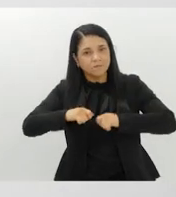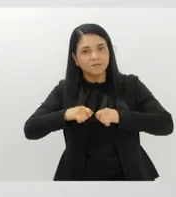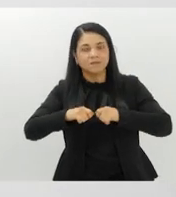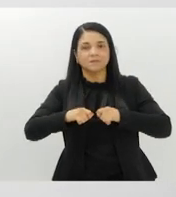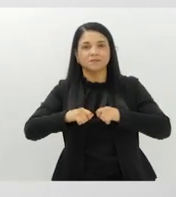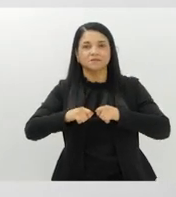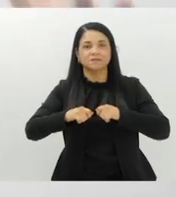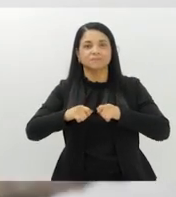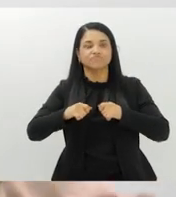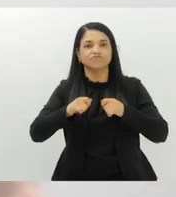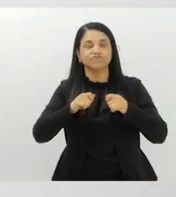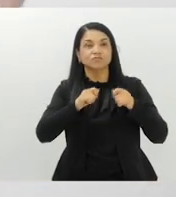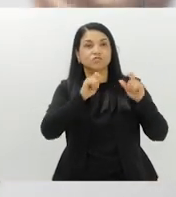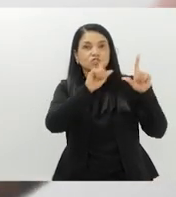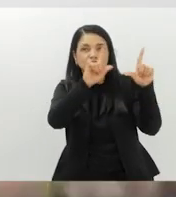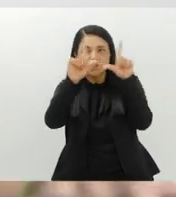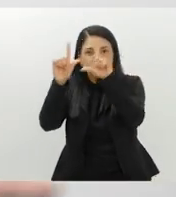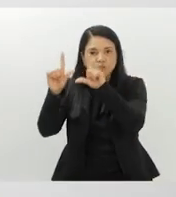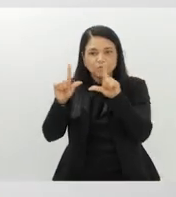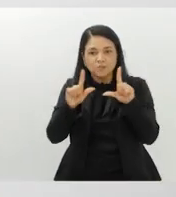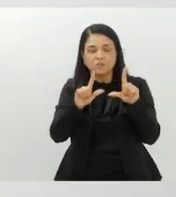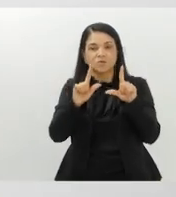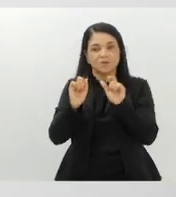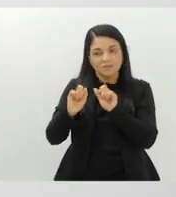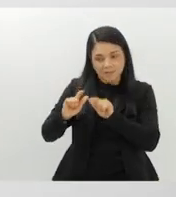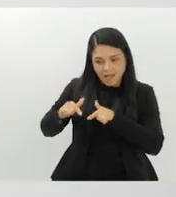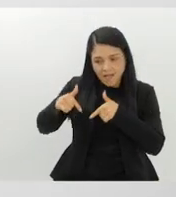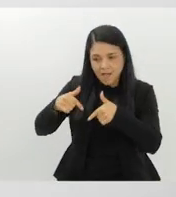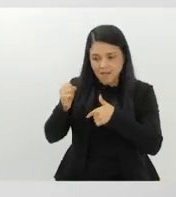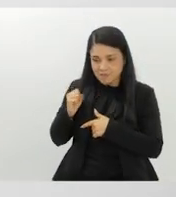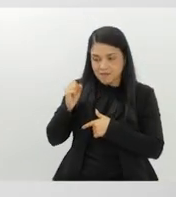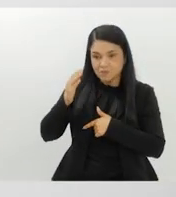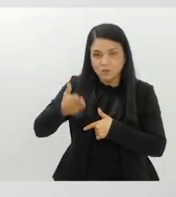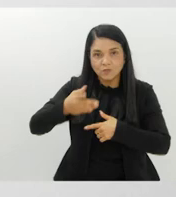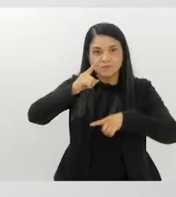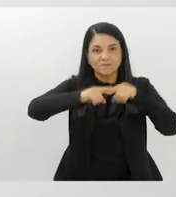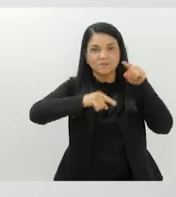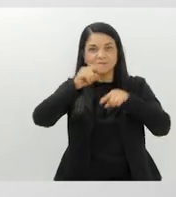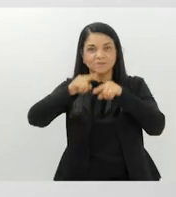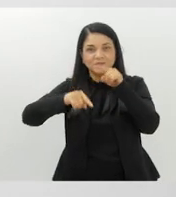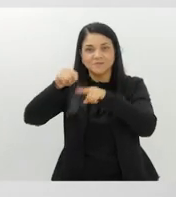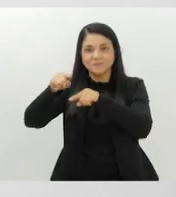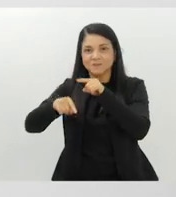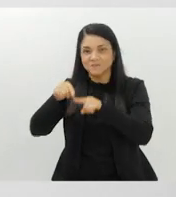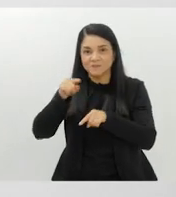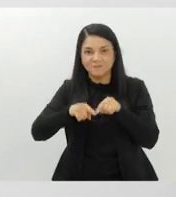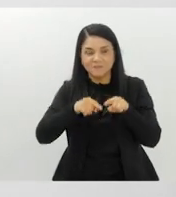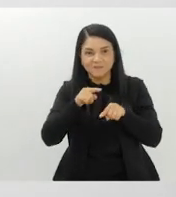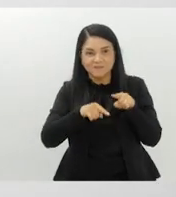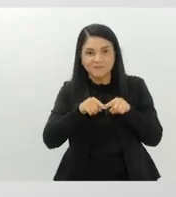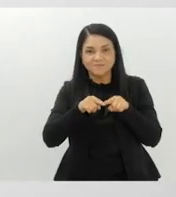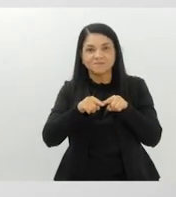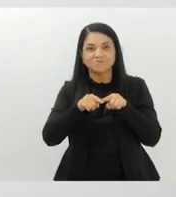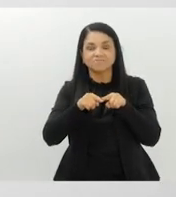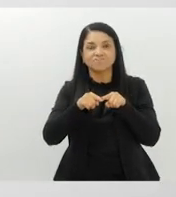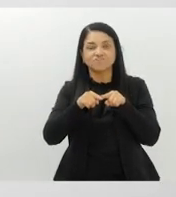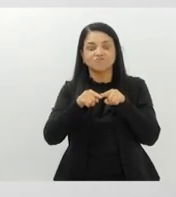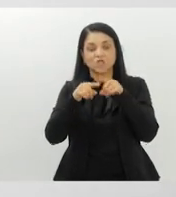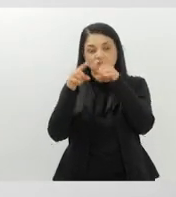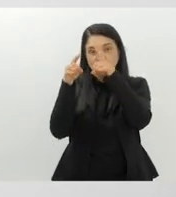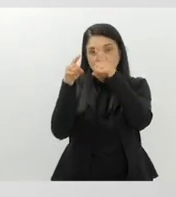produzir exposições, ações, com objetos que seriam, teoricamente,